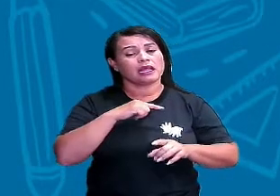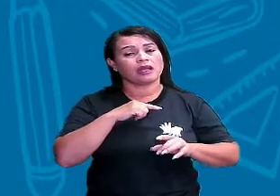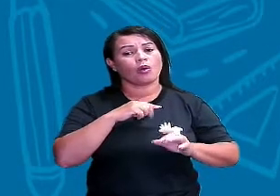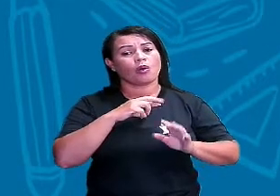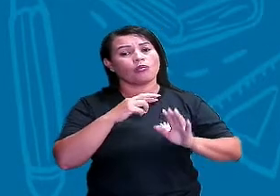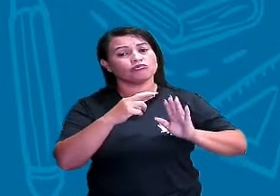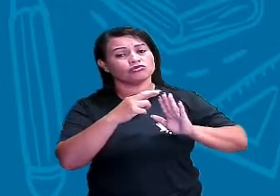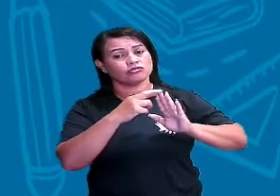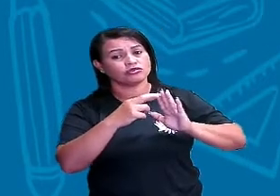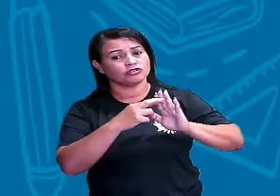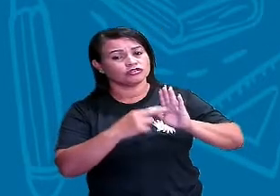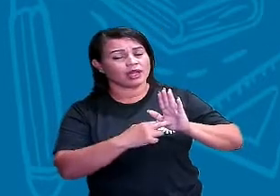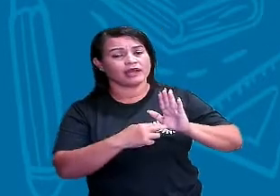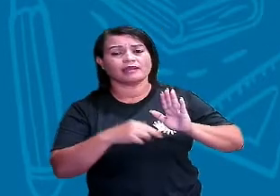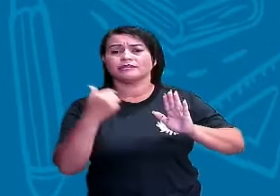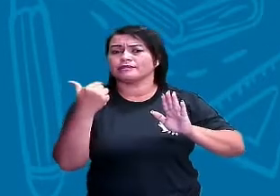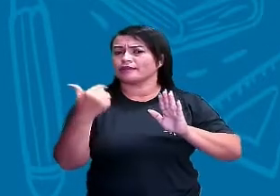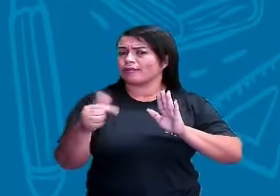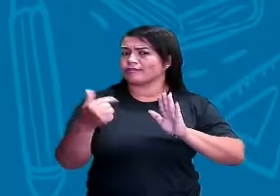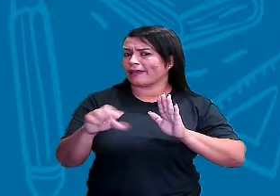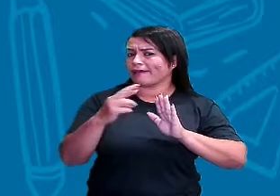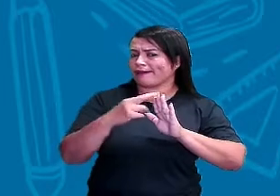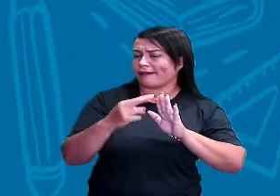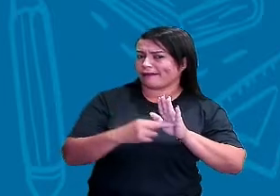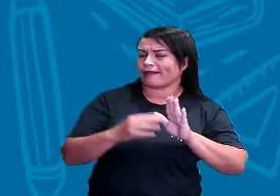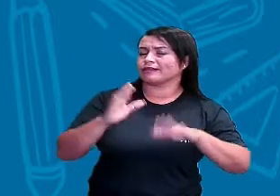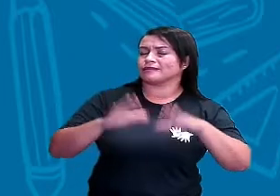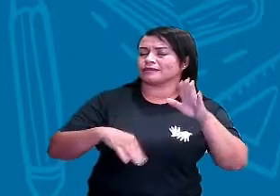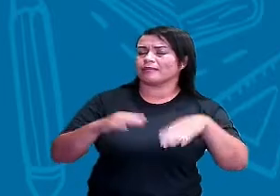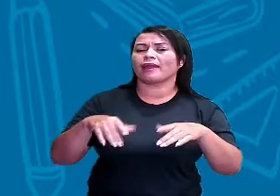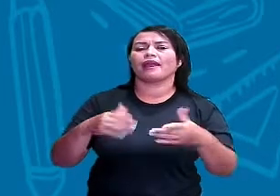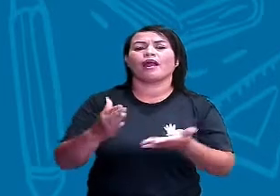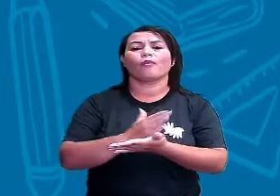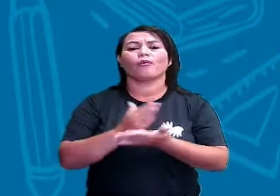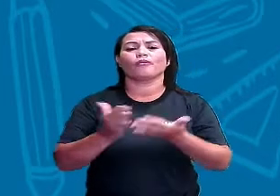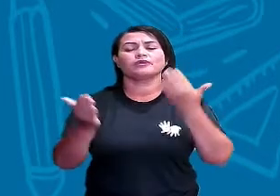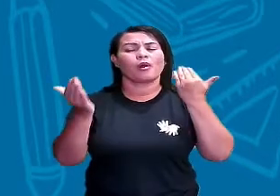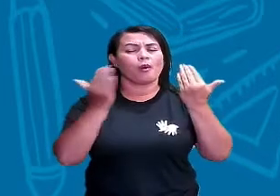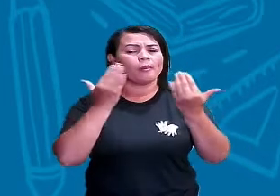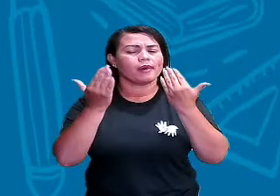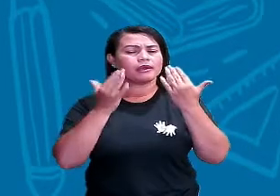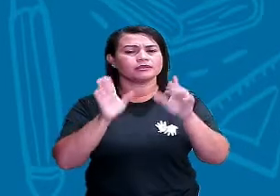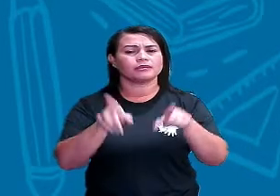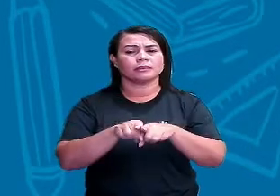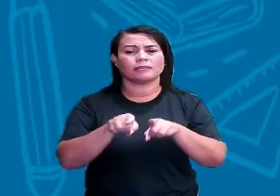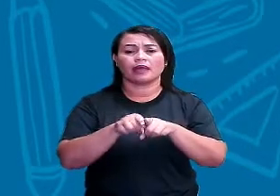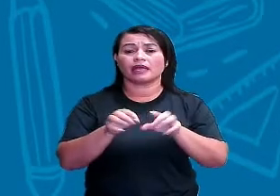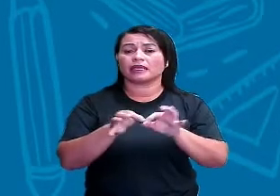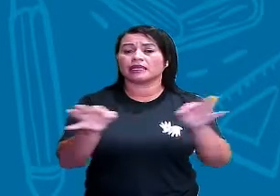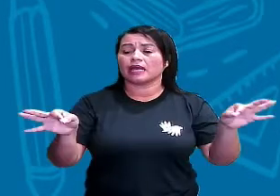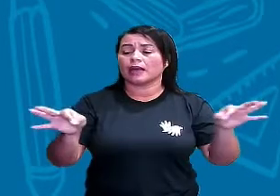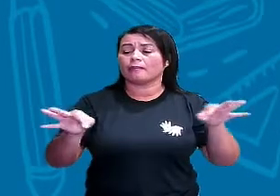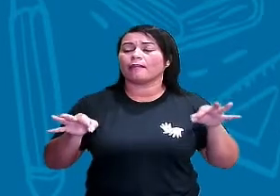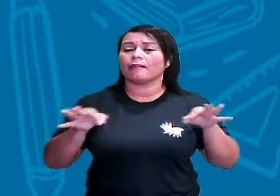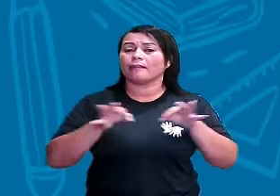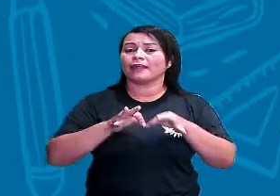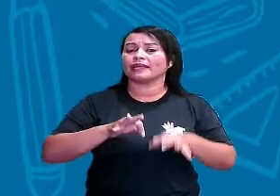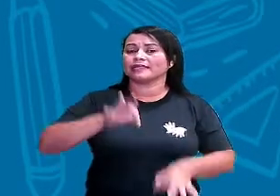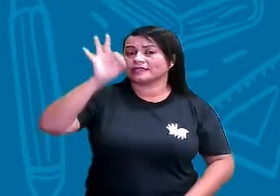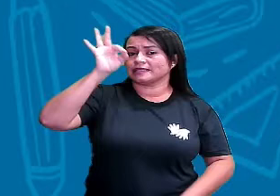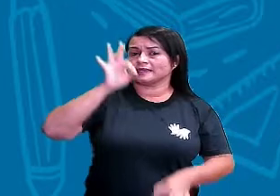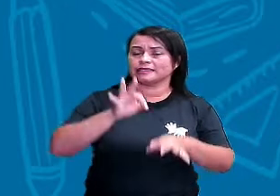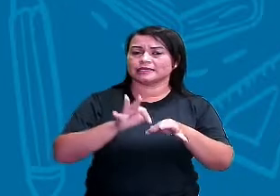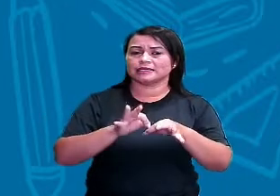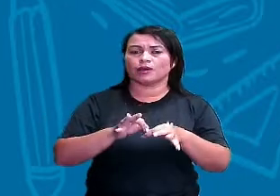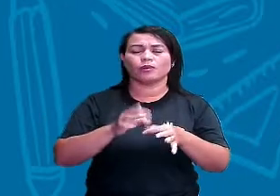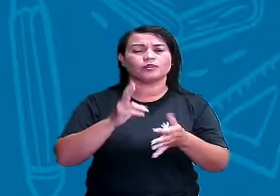padronizadas. E aí nós vamos fazer estimativas e comparação e a medição, tá? Usando as unidades